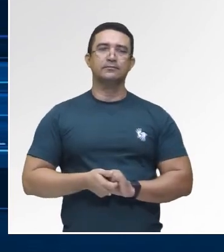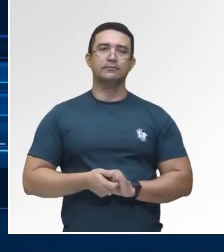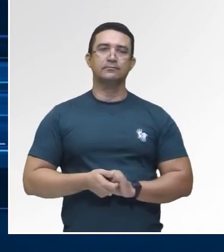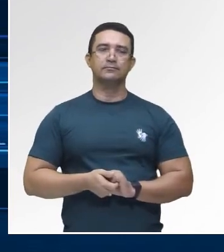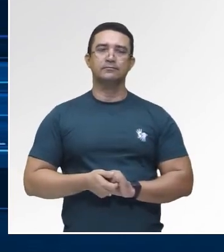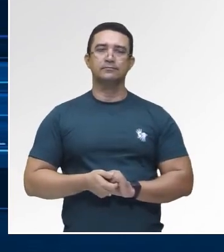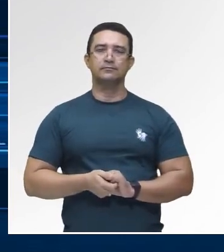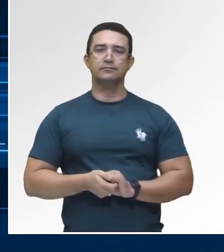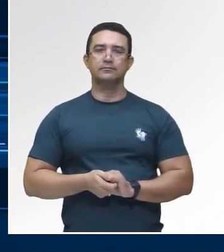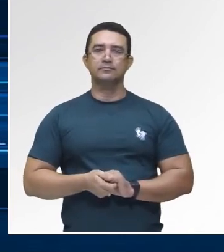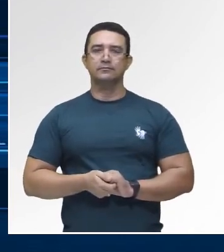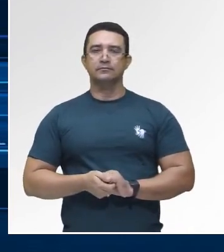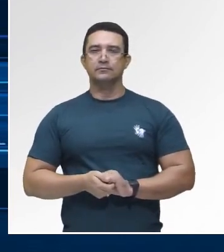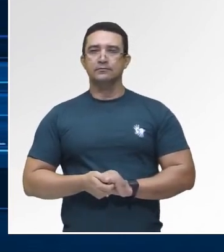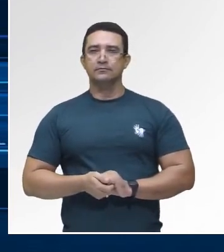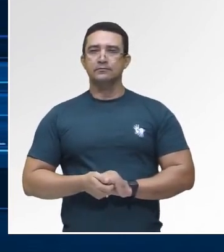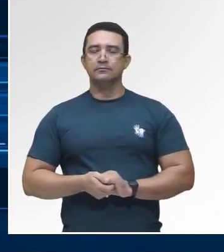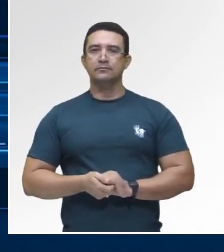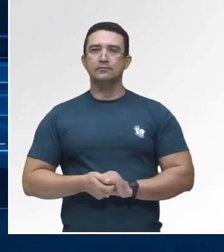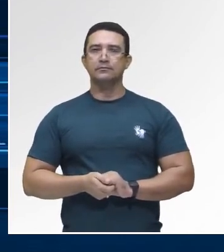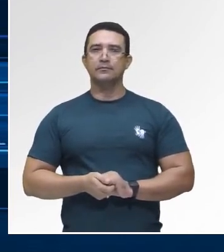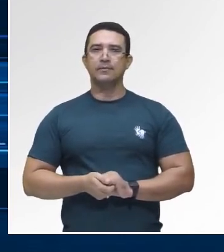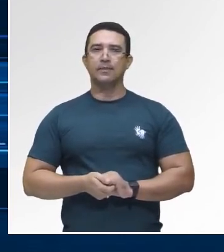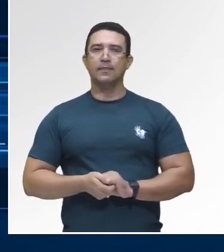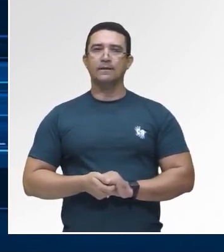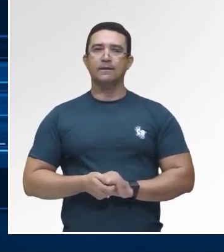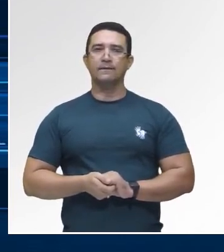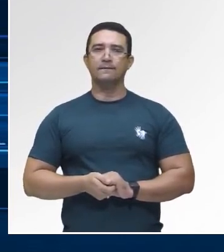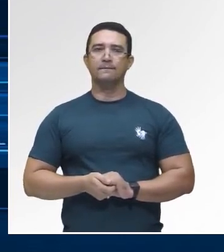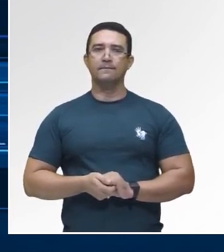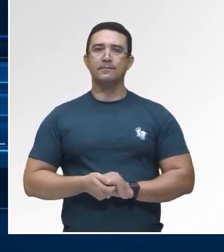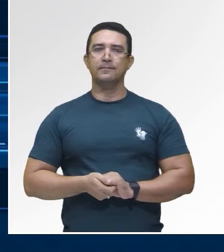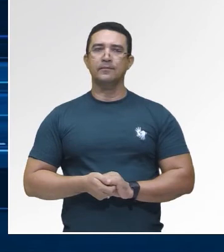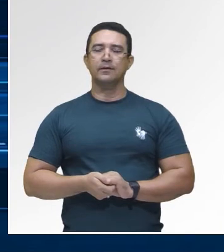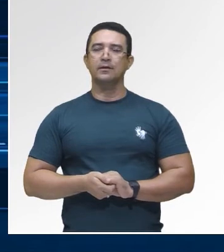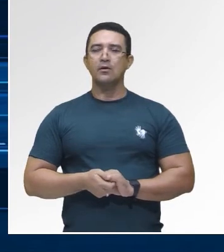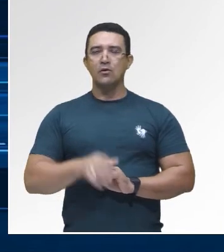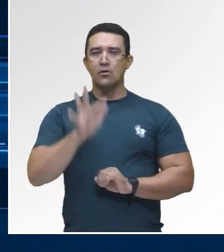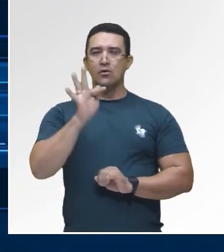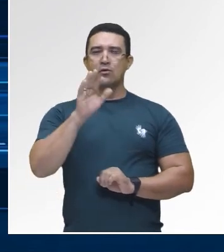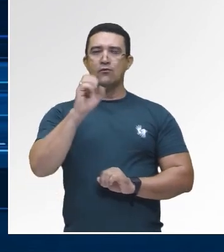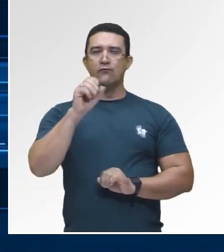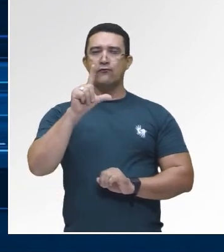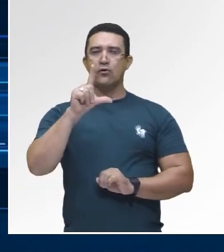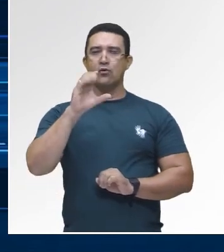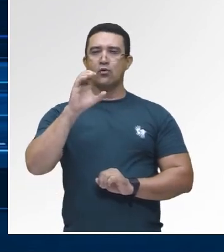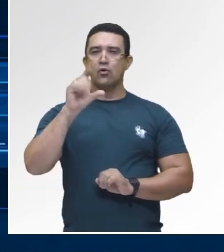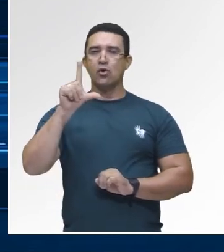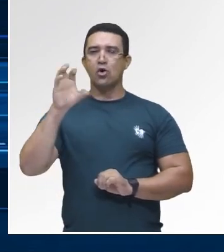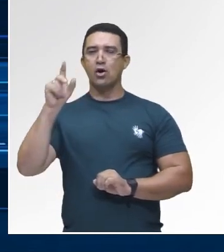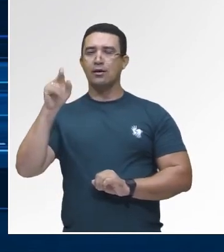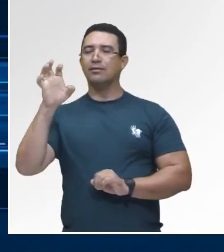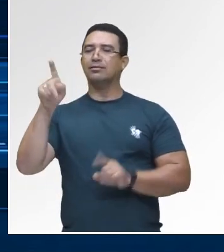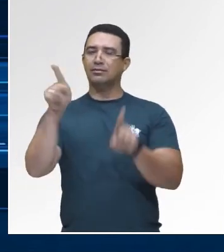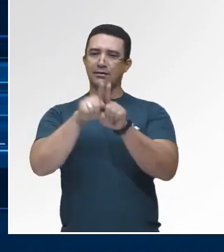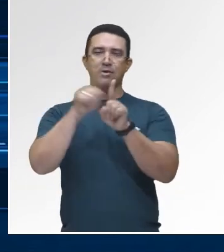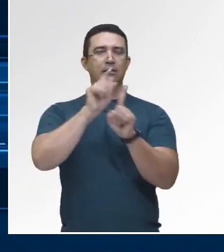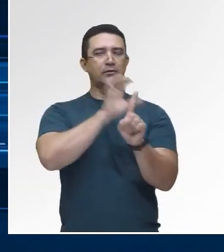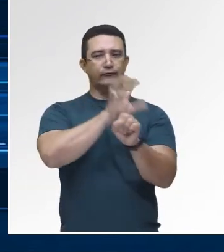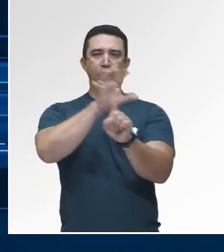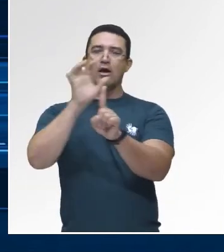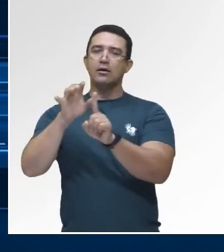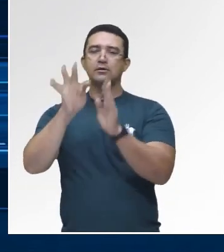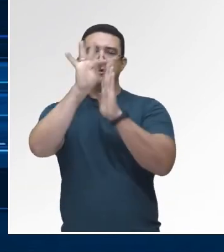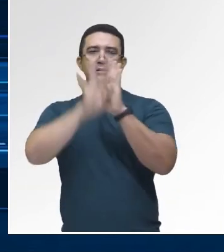mais à frente nós vamos falar sobre isso, sobre o folclore, que vai influenciar os textos também, né? Motivos